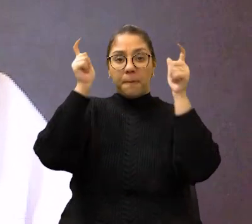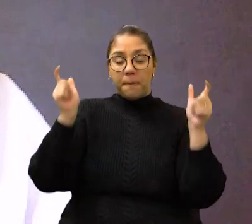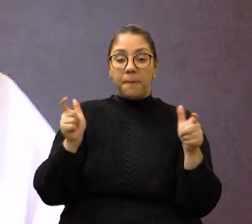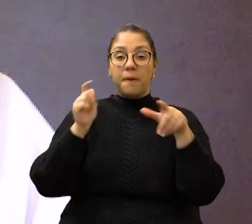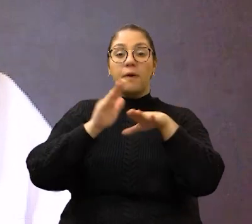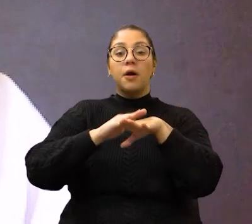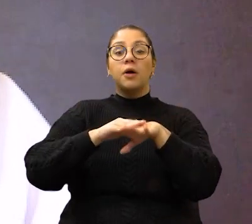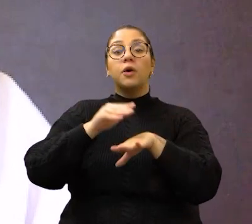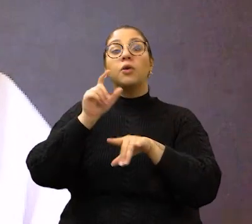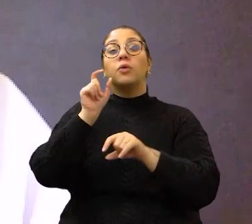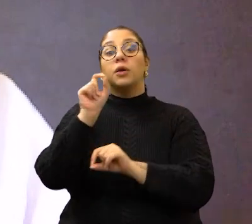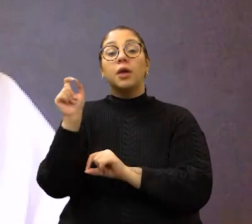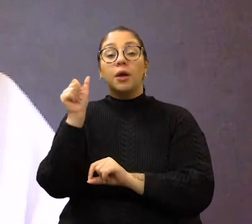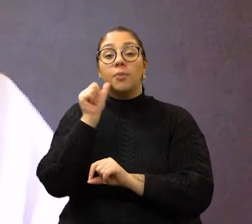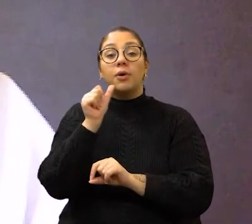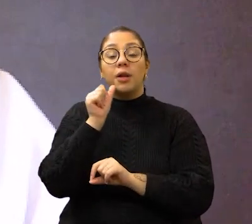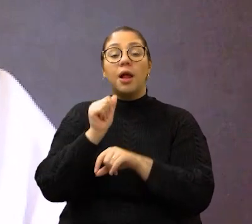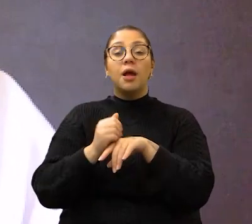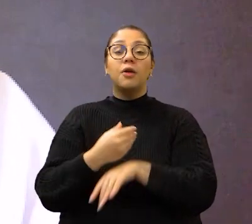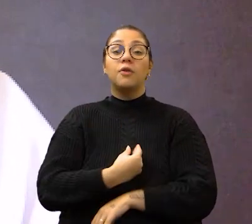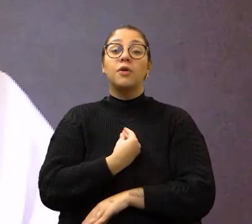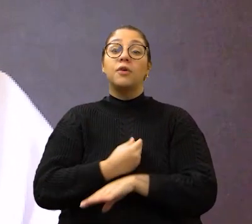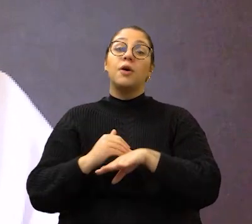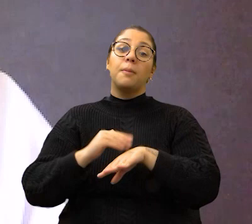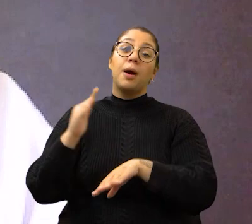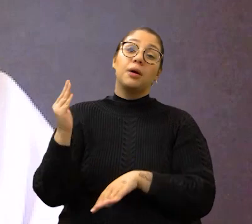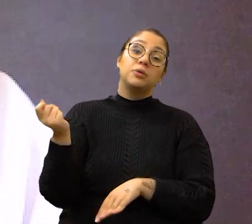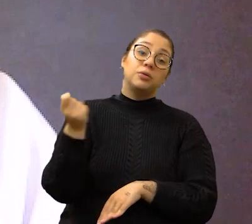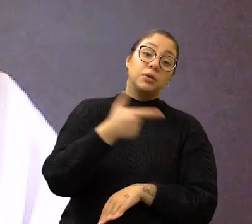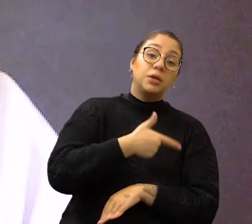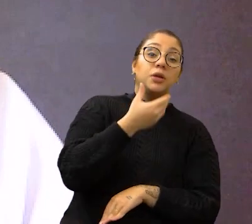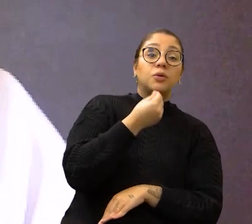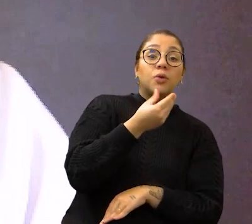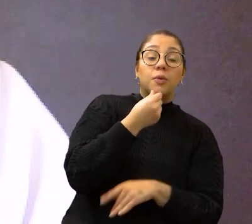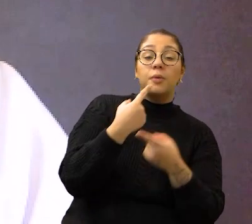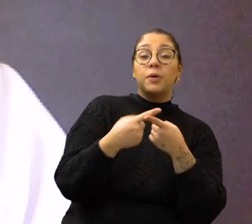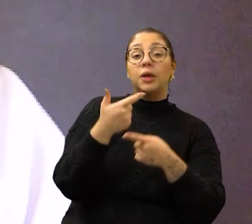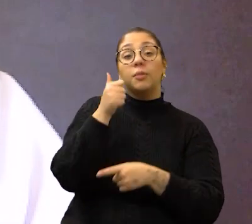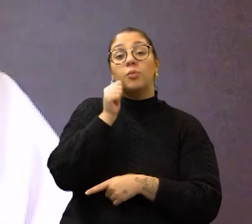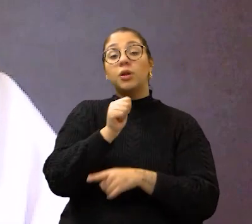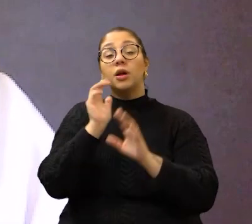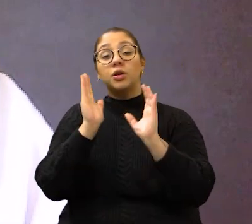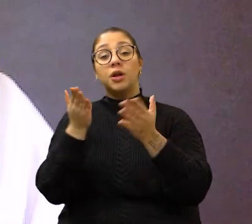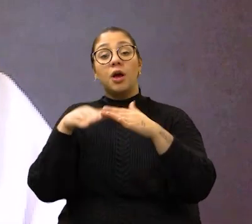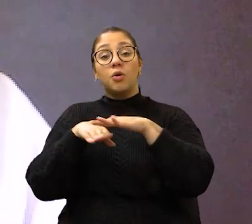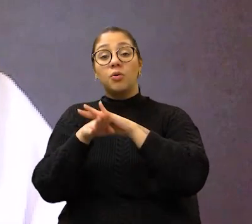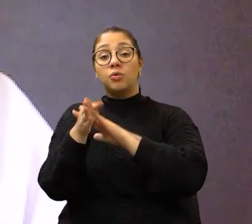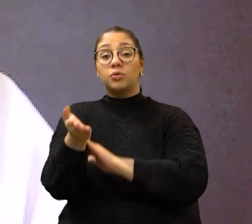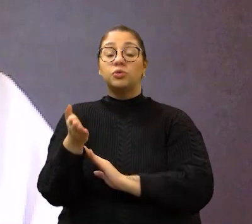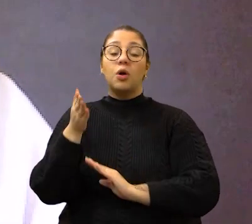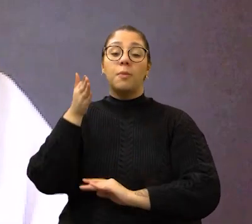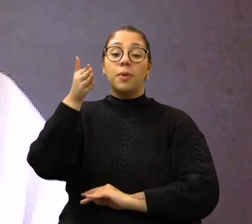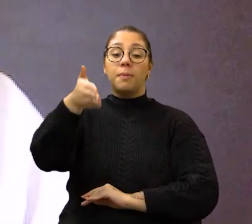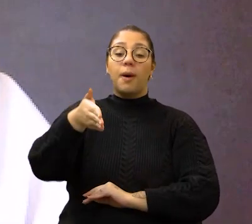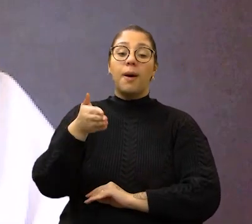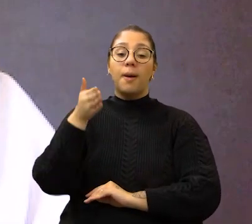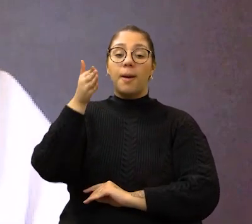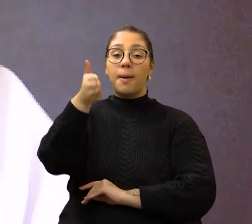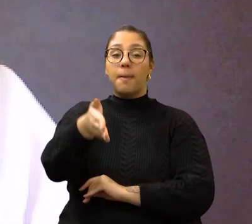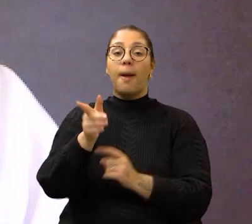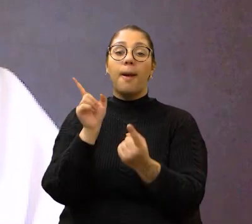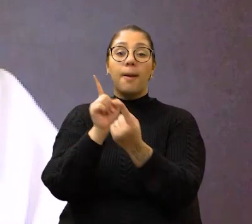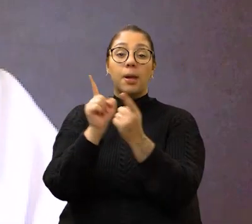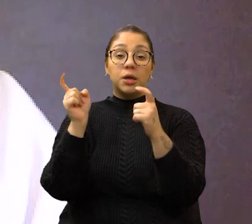com que a mulher viva mais do que os homens, porque realmente ela tem o costume de ir e com isso a gente consegue fazer diagnóstico de problemas